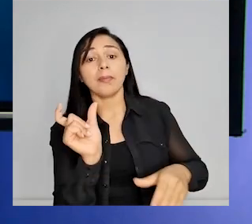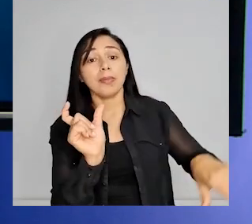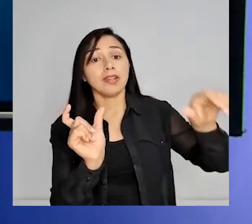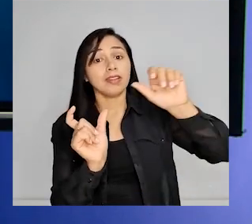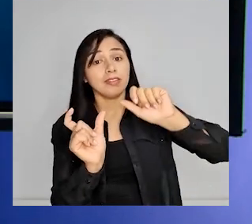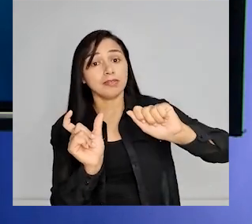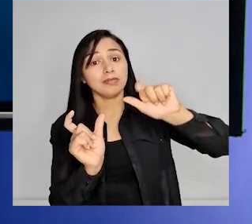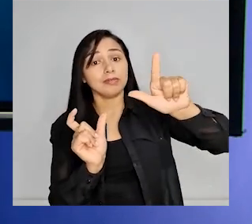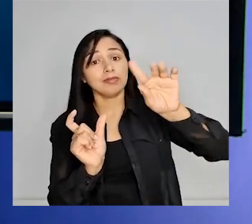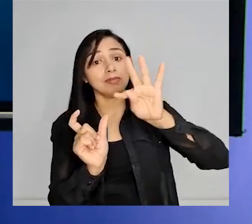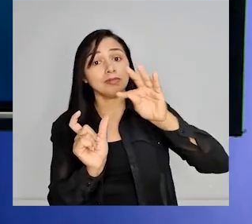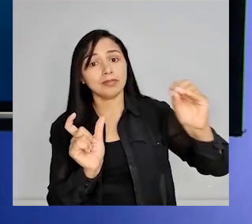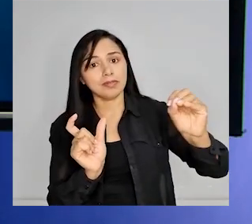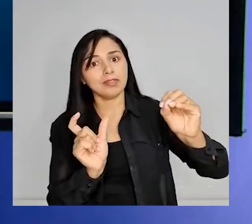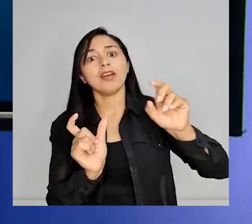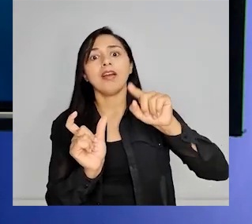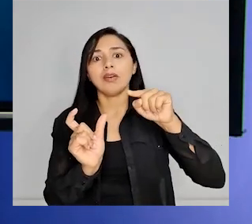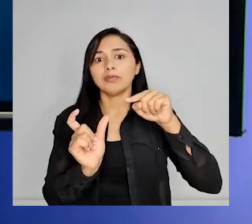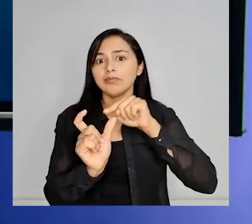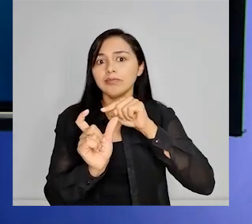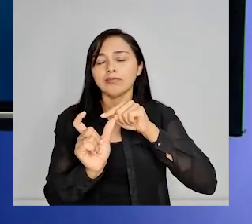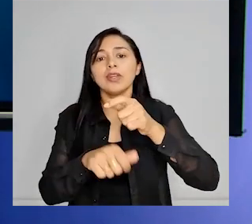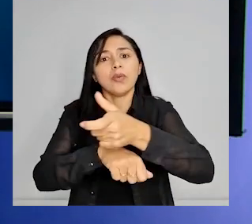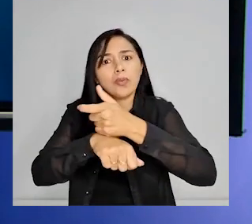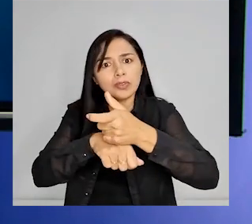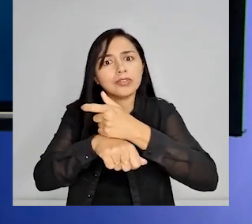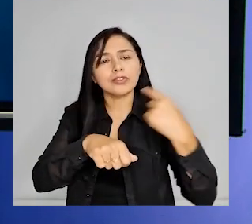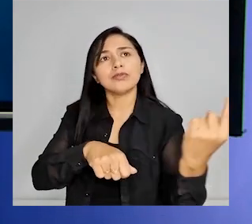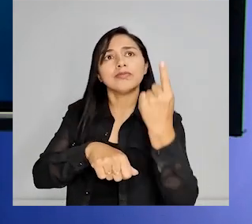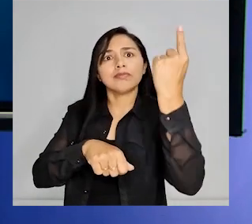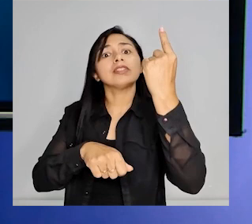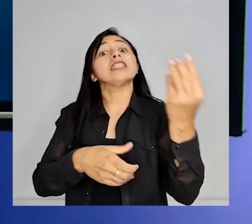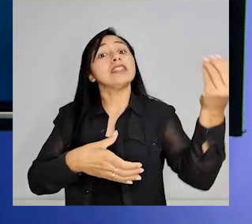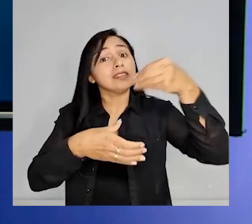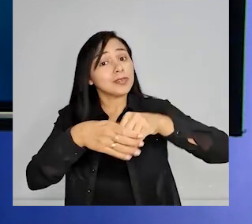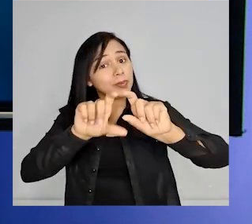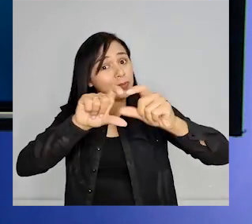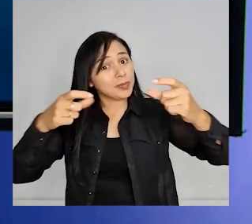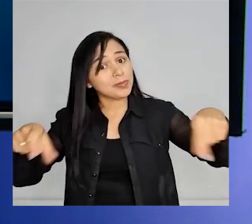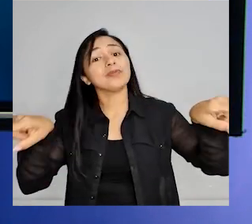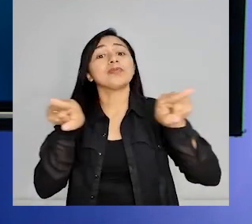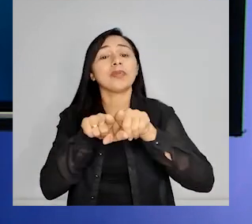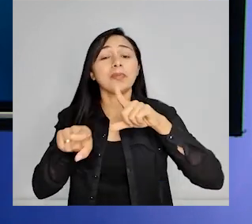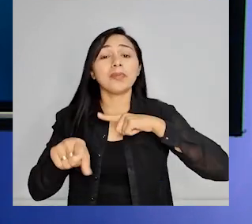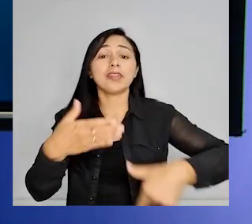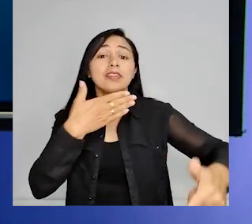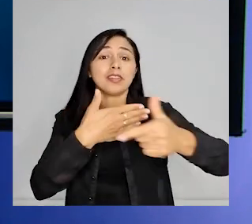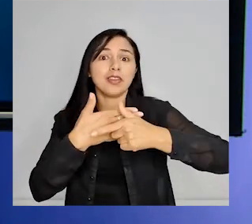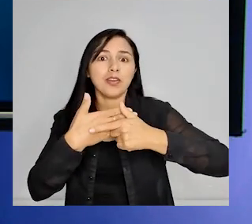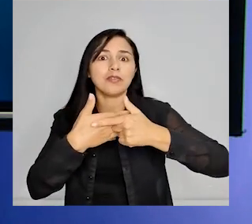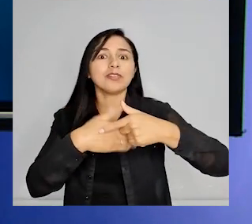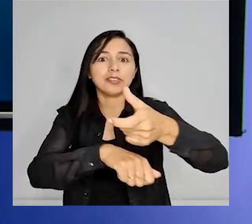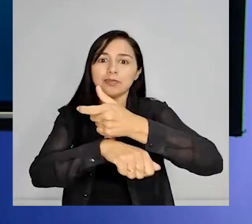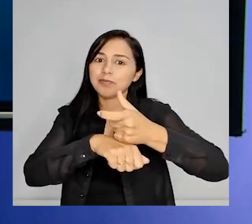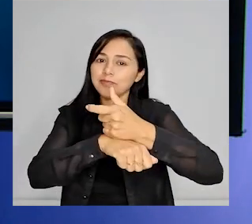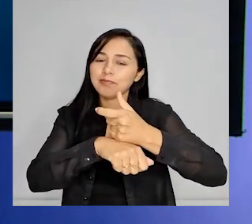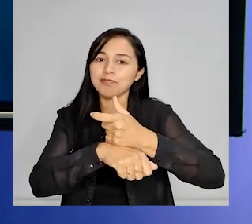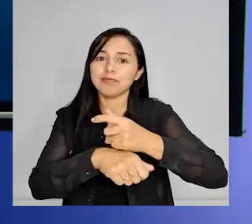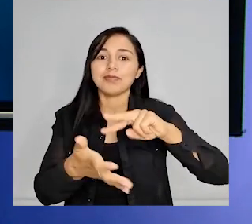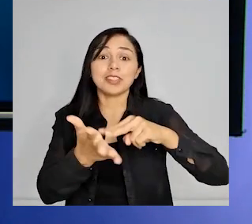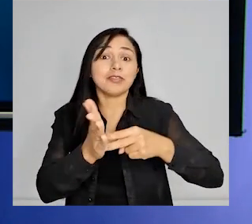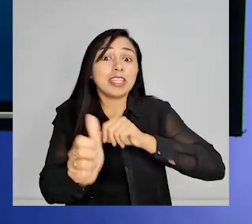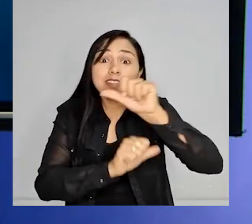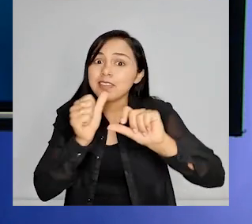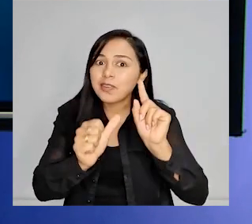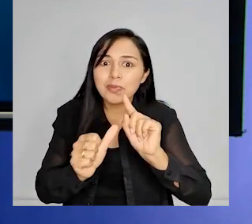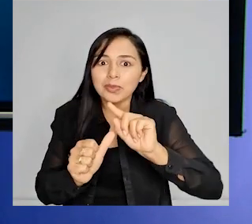está assumindo o papel de adjetivo, porque está classificando o sujeito que é Pedro. Pedro é alto. Logo, dá